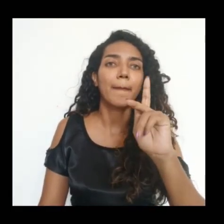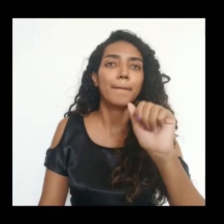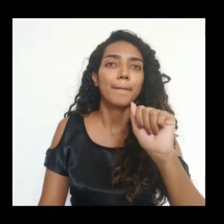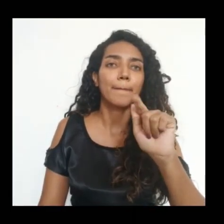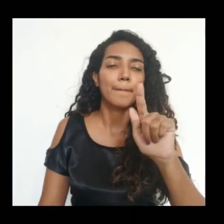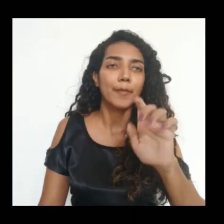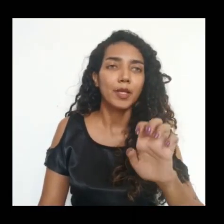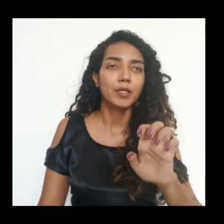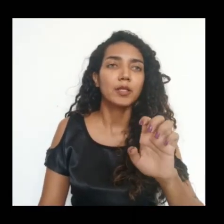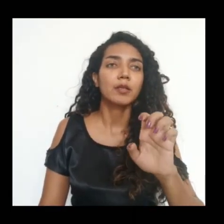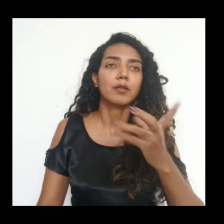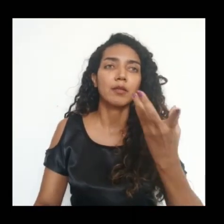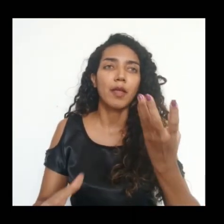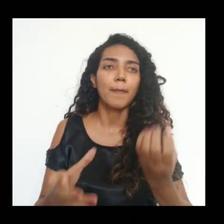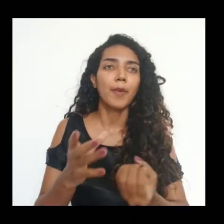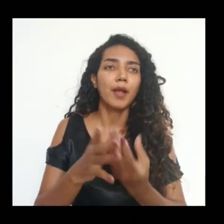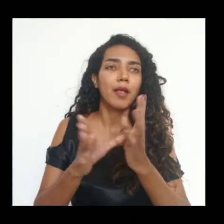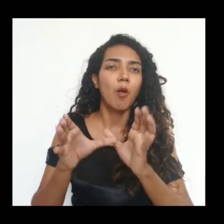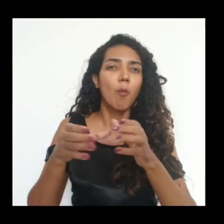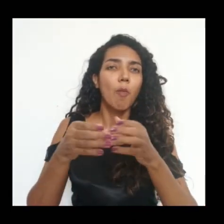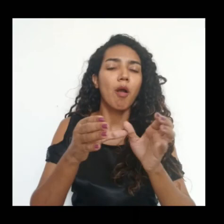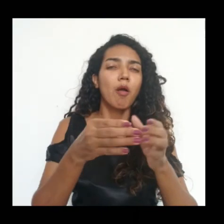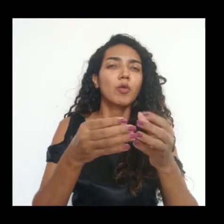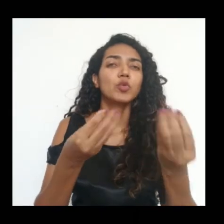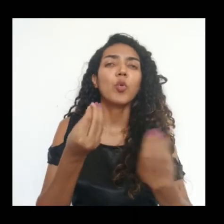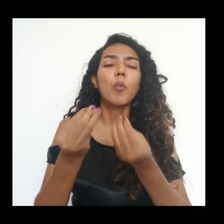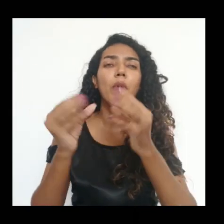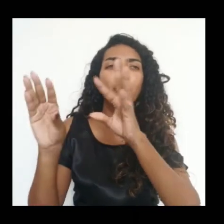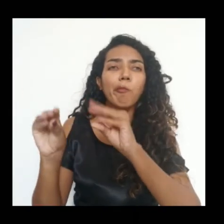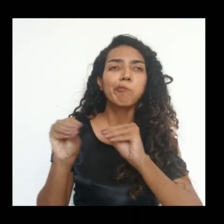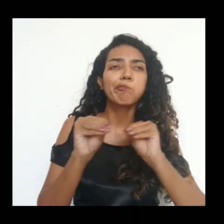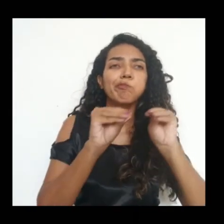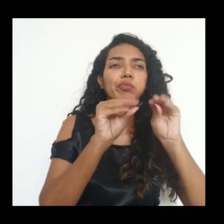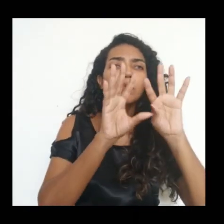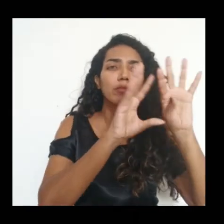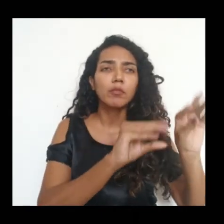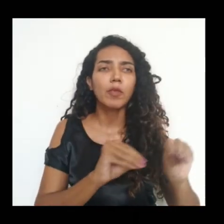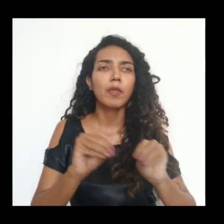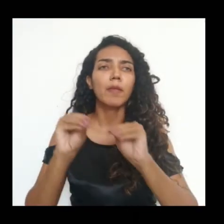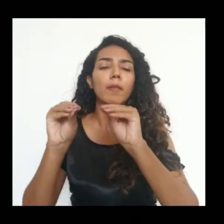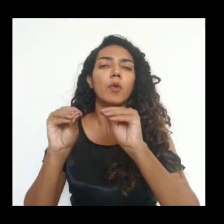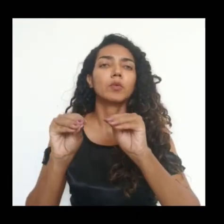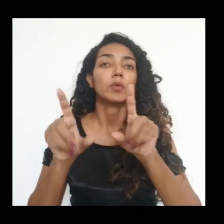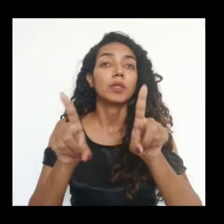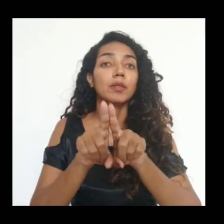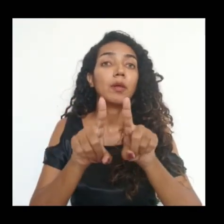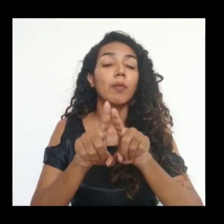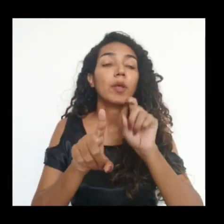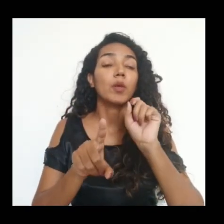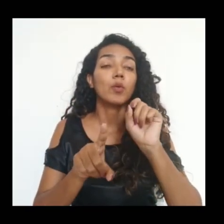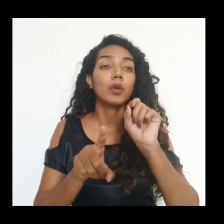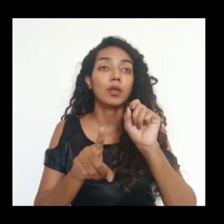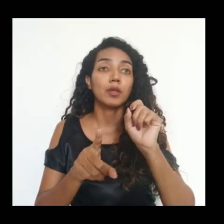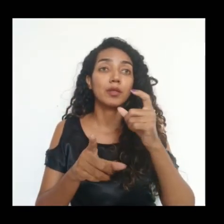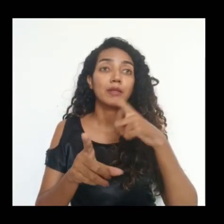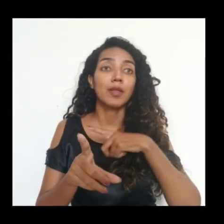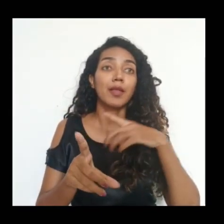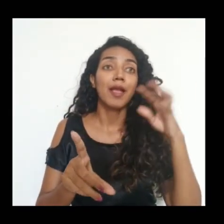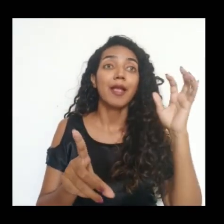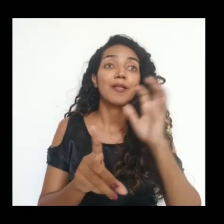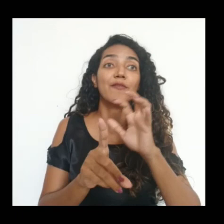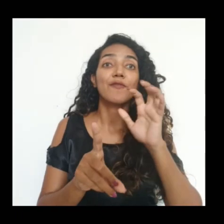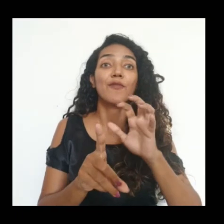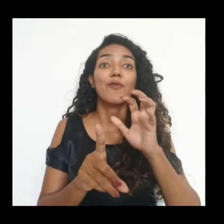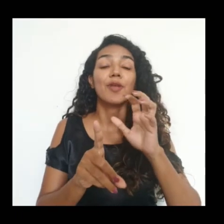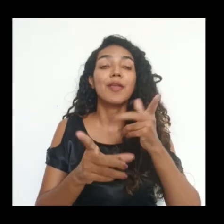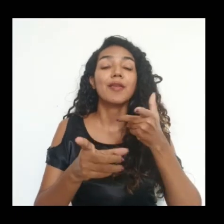pacotes, né? Tem diferentes formas. A gente discutiu também um pouco sobre o impacto de pacotes do ponto de vista de visibilidade de